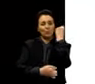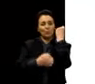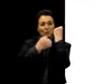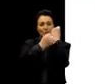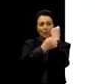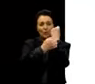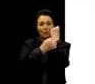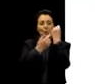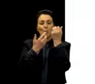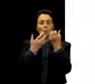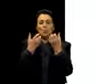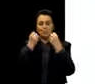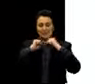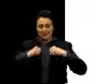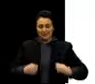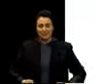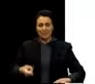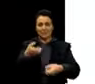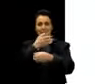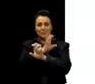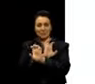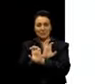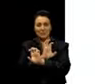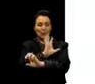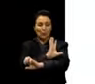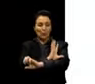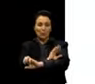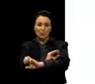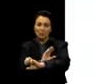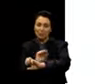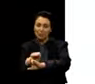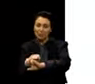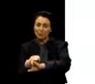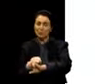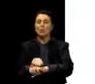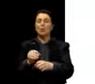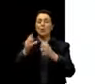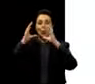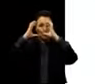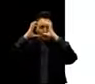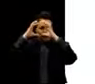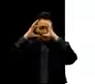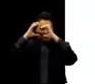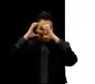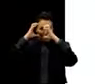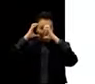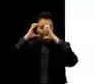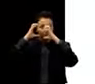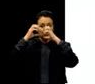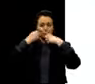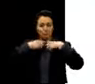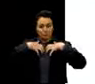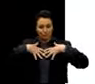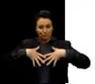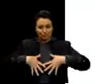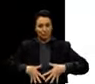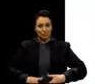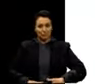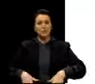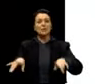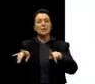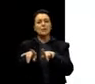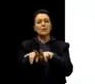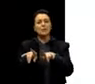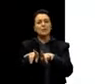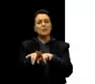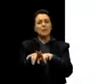esquelético, muscular, nervoso e cardiovascular. No sistema nervoso, eu passei um pouquinho